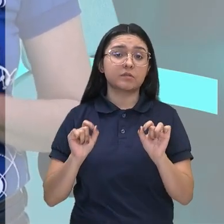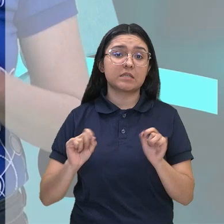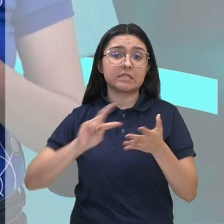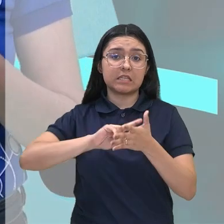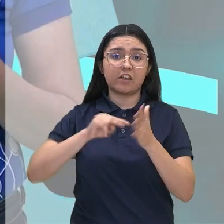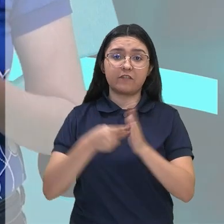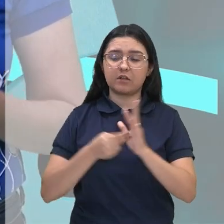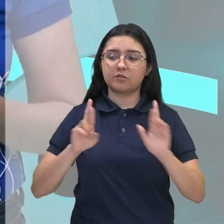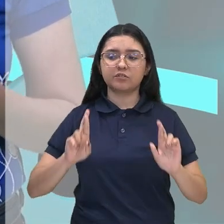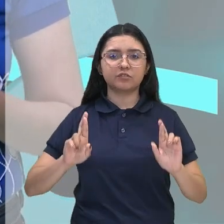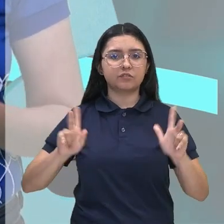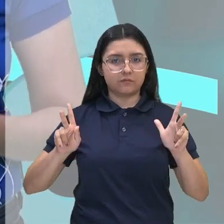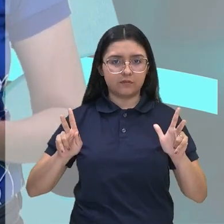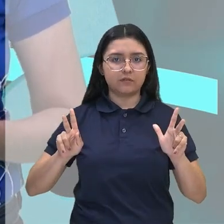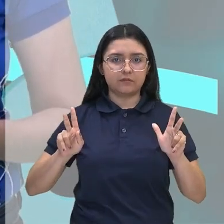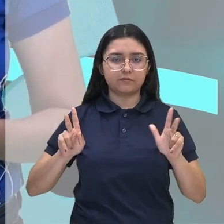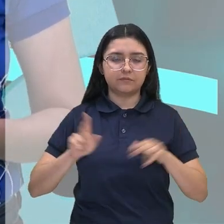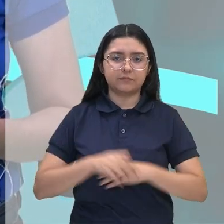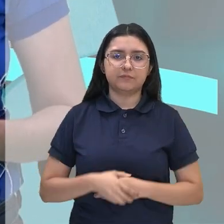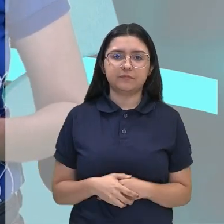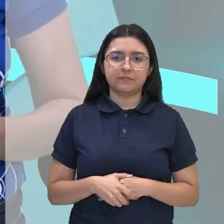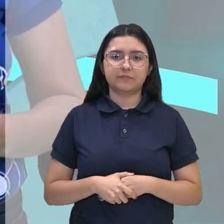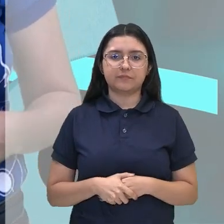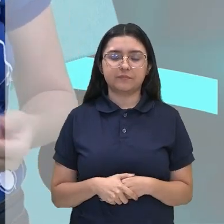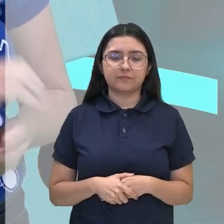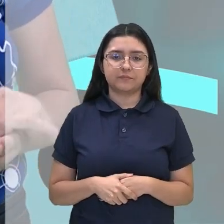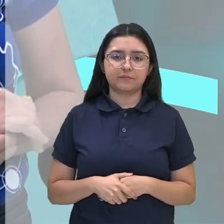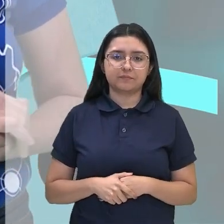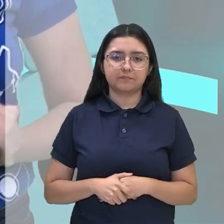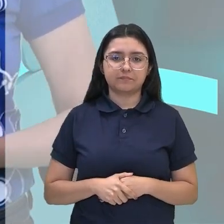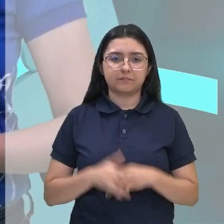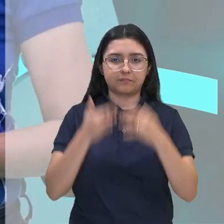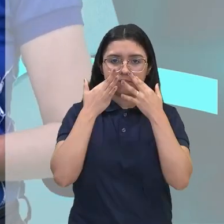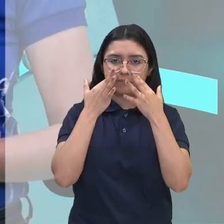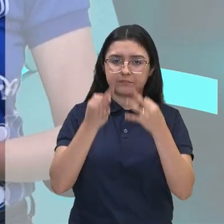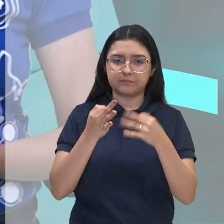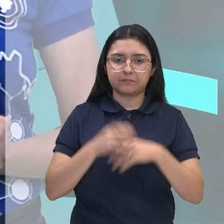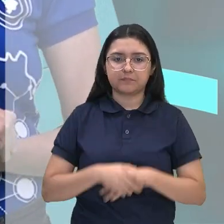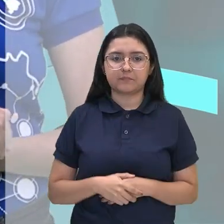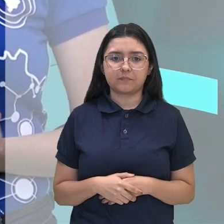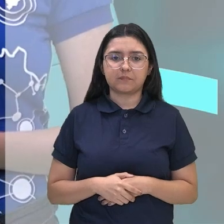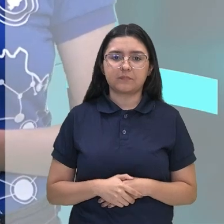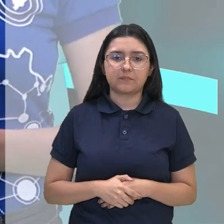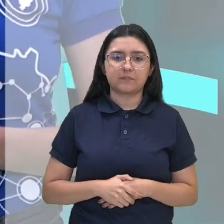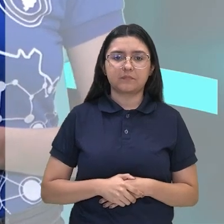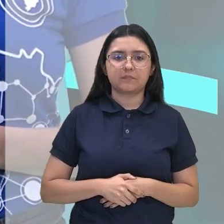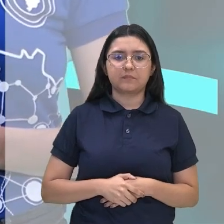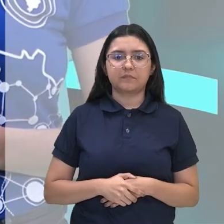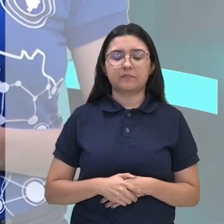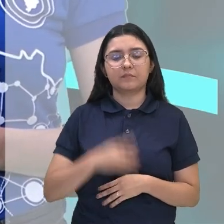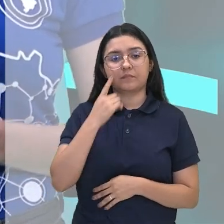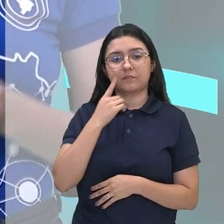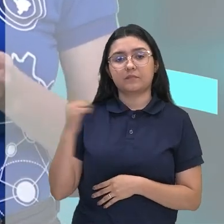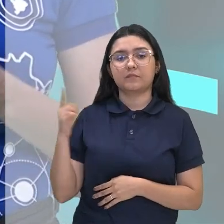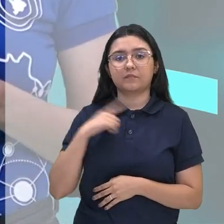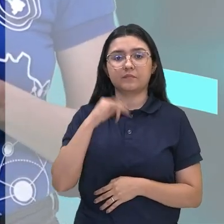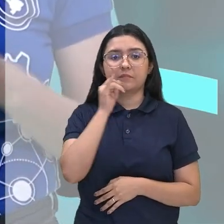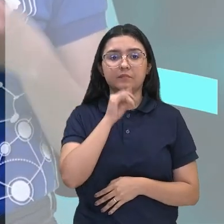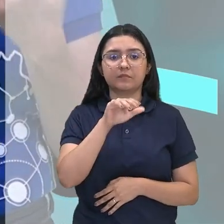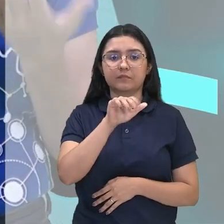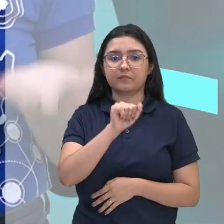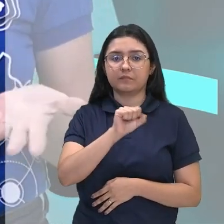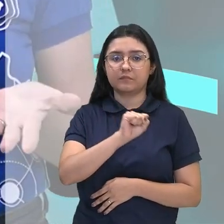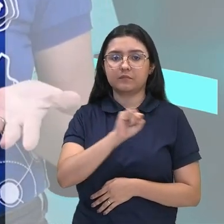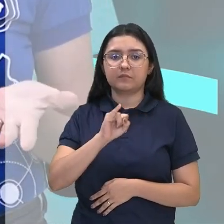um significado diferente, tá? Fiquem de olho aqui junto comigo, olha só. Por exemplo, aqui,